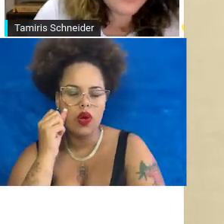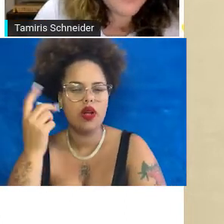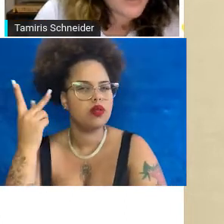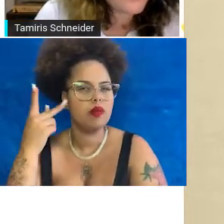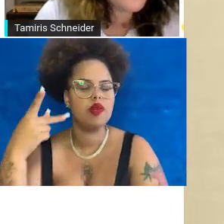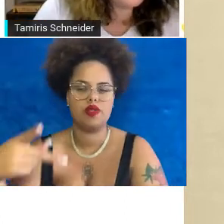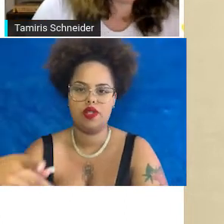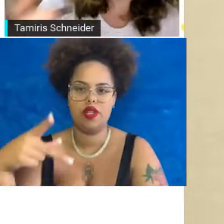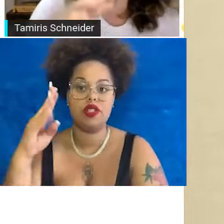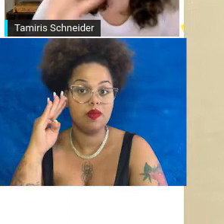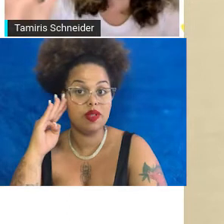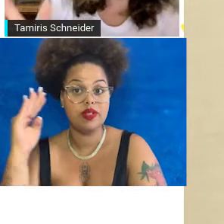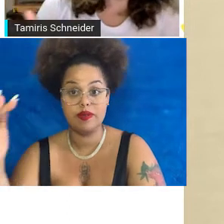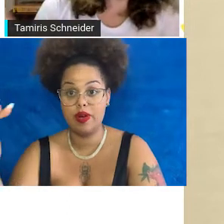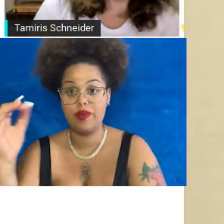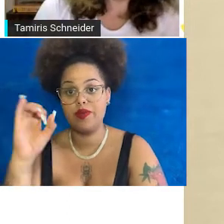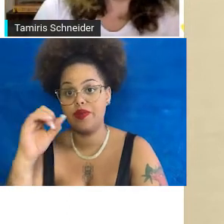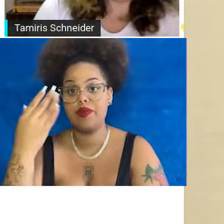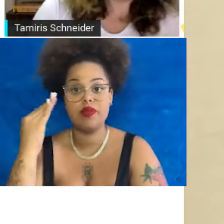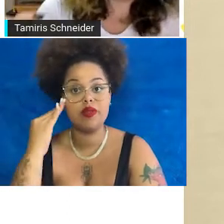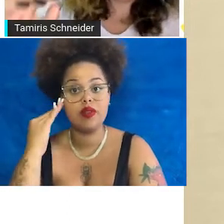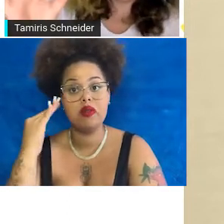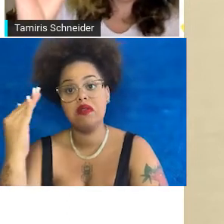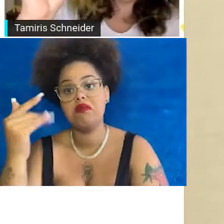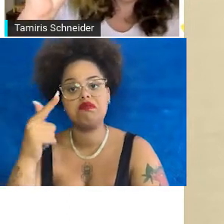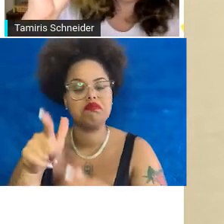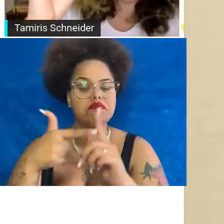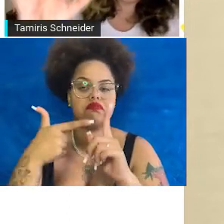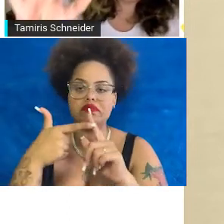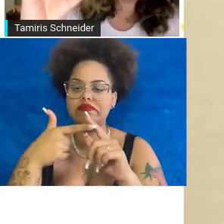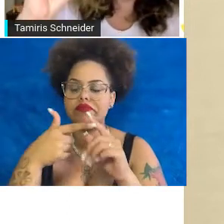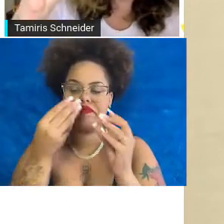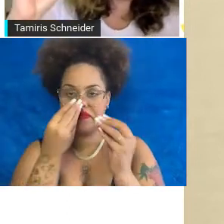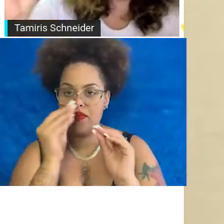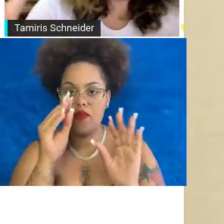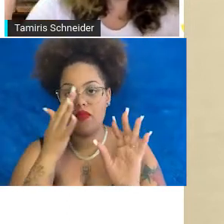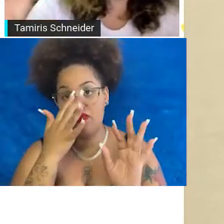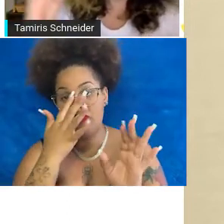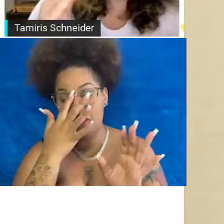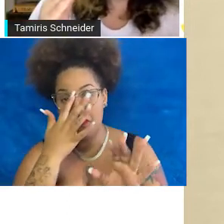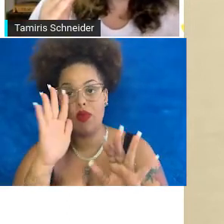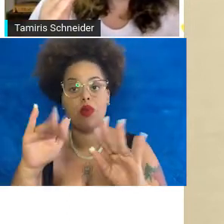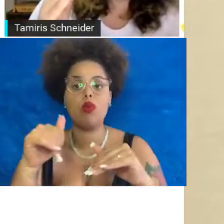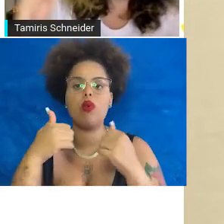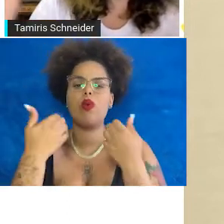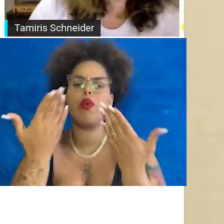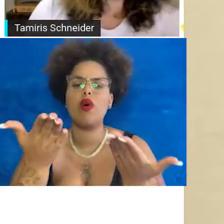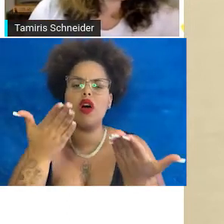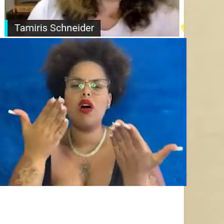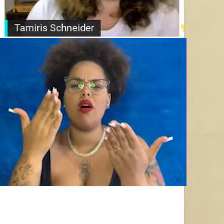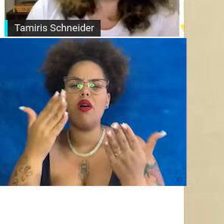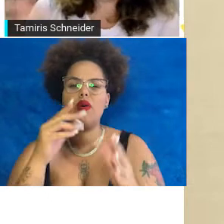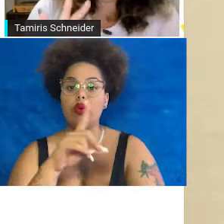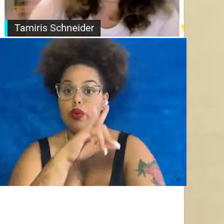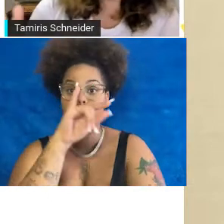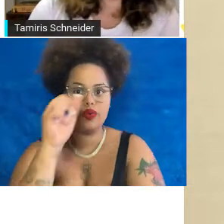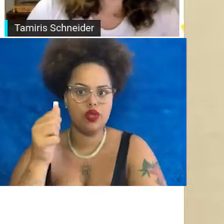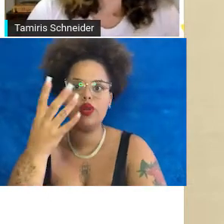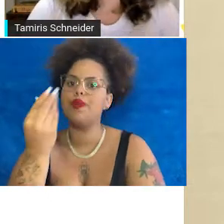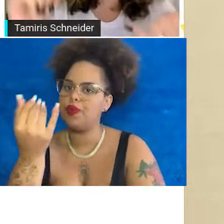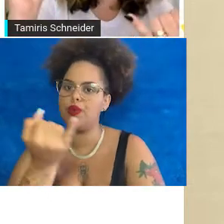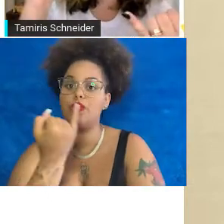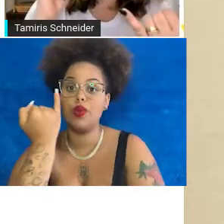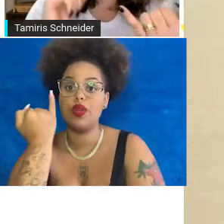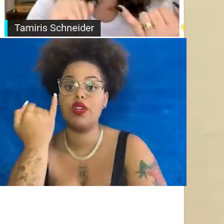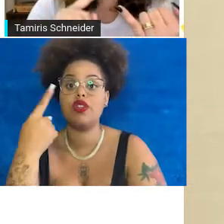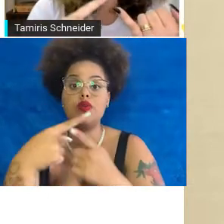personagem principal, ou de um personagem secundário, não importa. E qual é o período do dia? Muito importante,